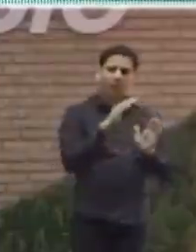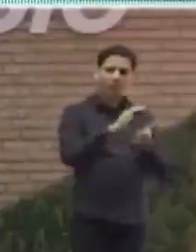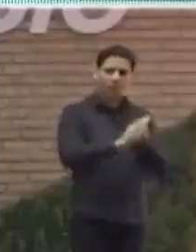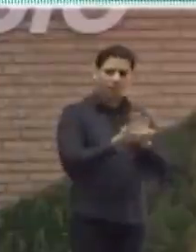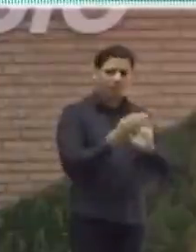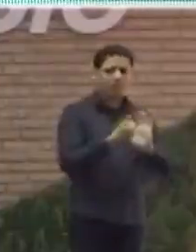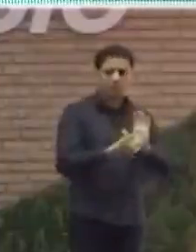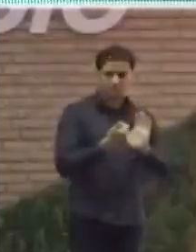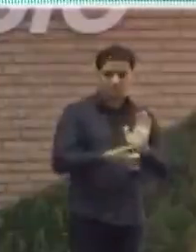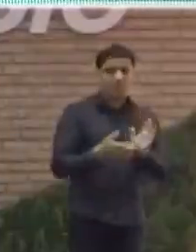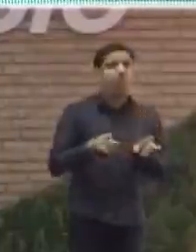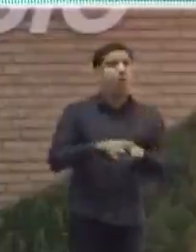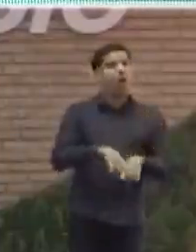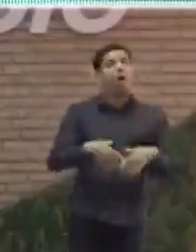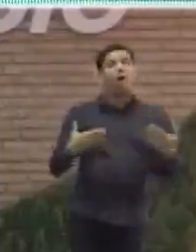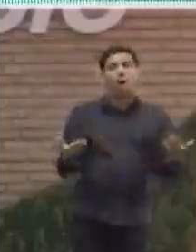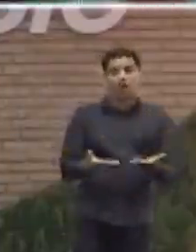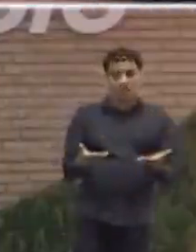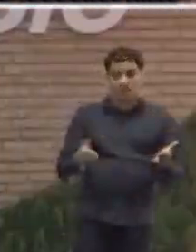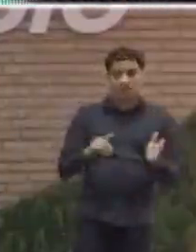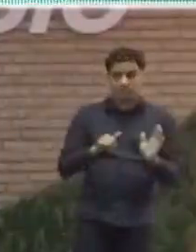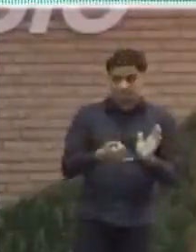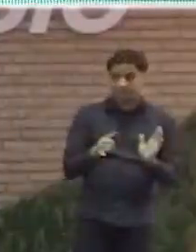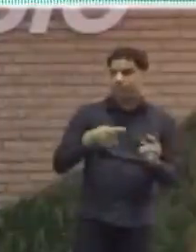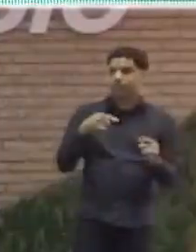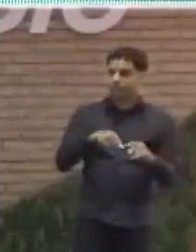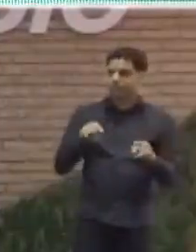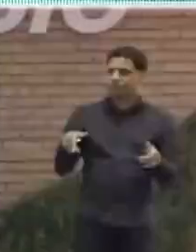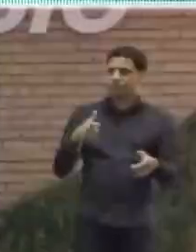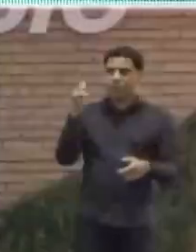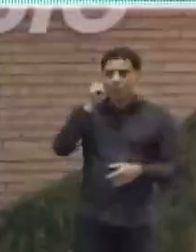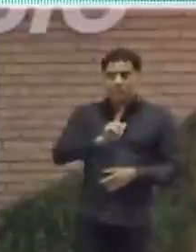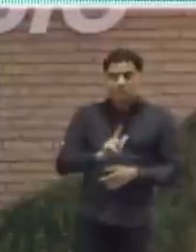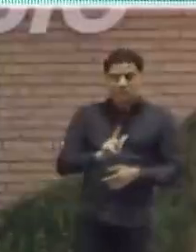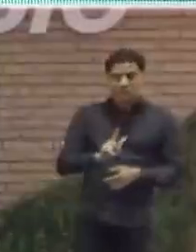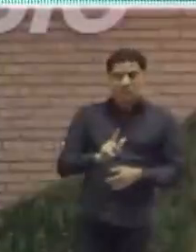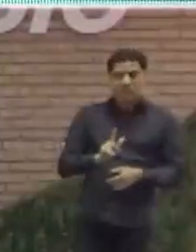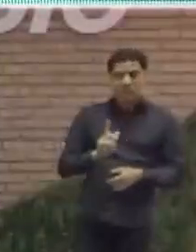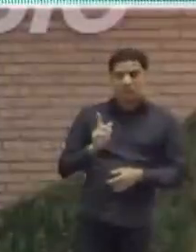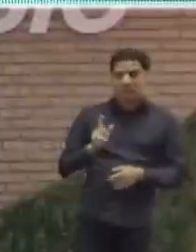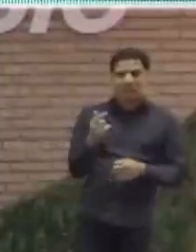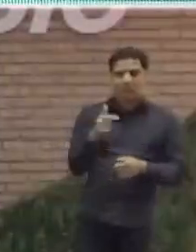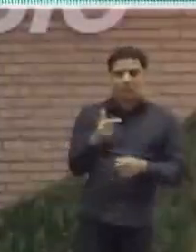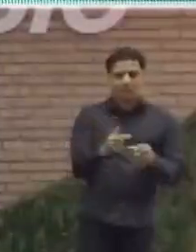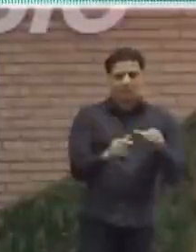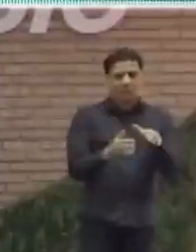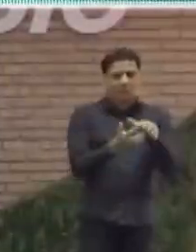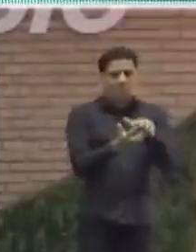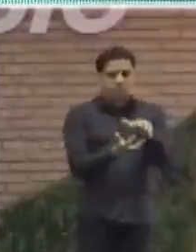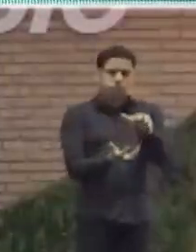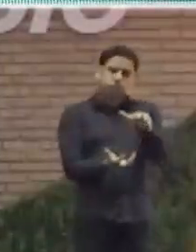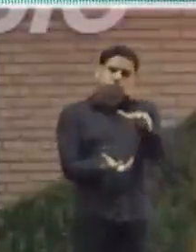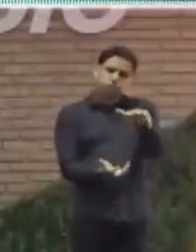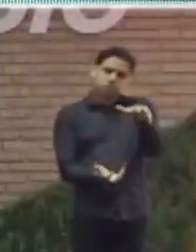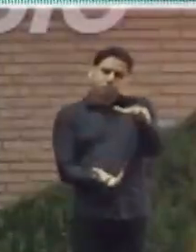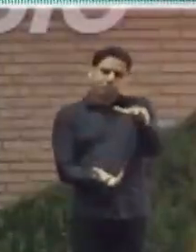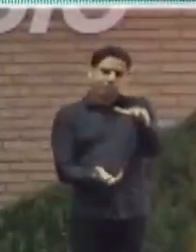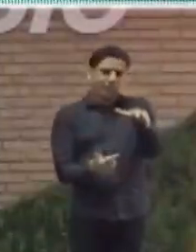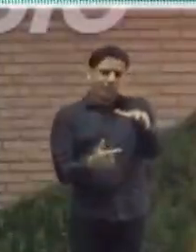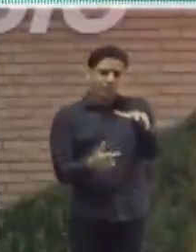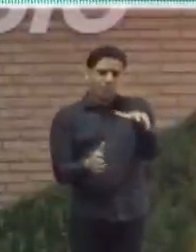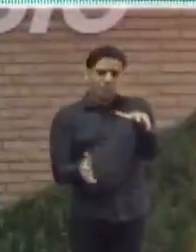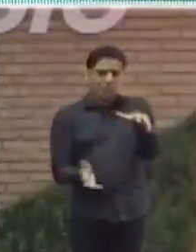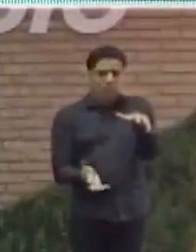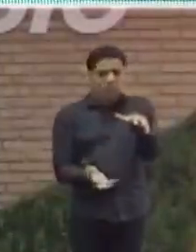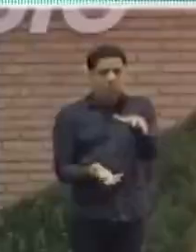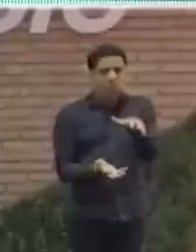do imposto sobre valor agregado, onde você não tem acumulatividade na cadeia. Então,